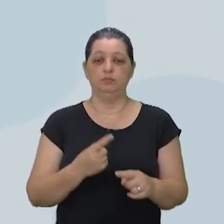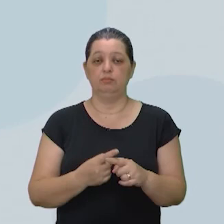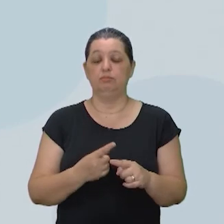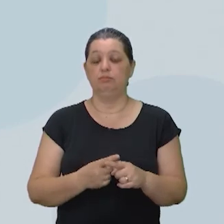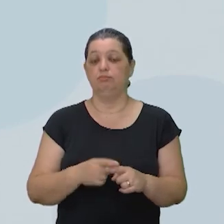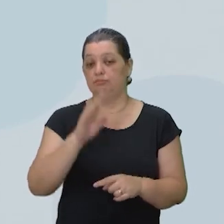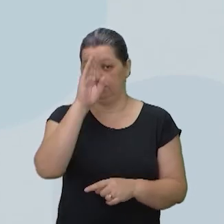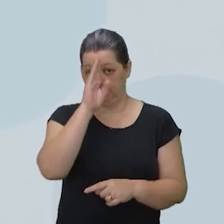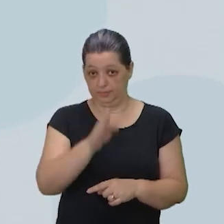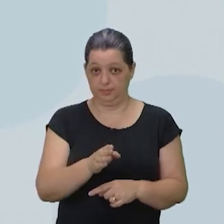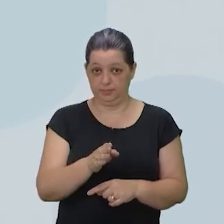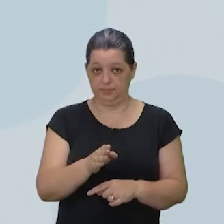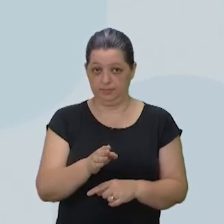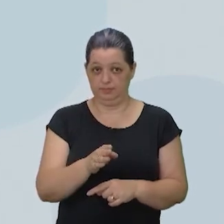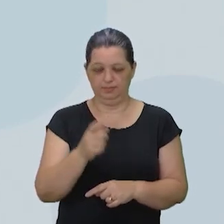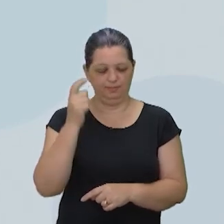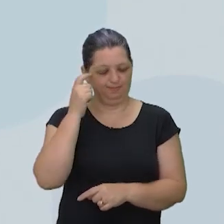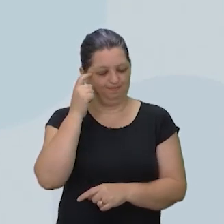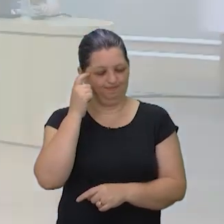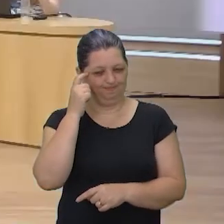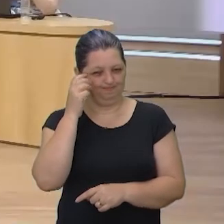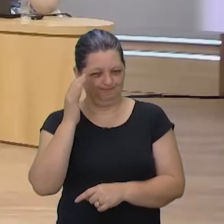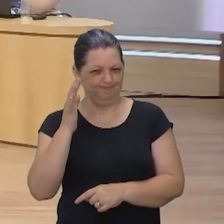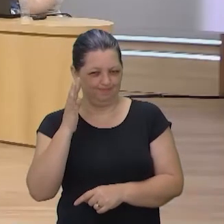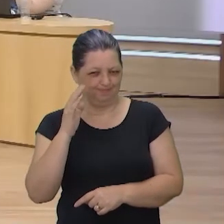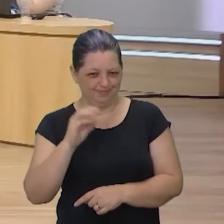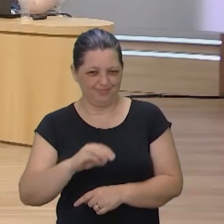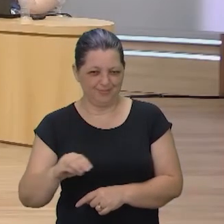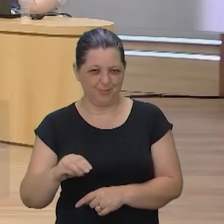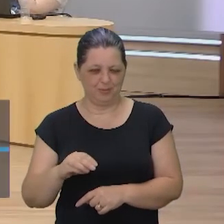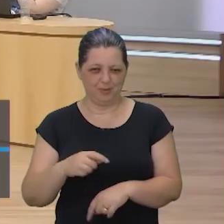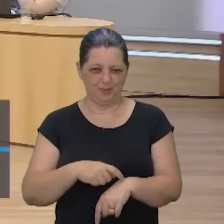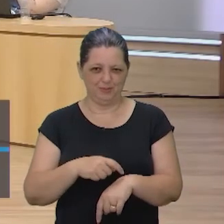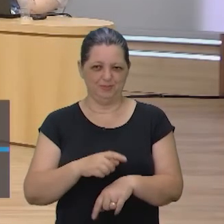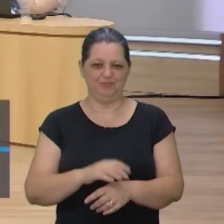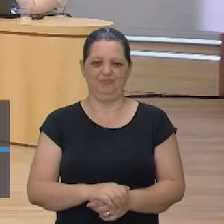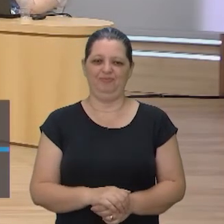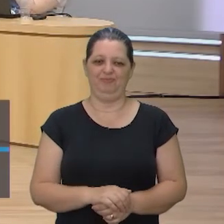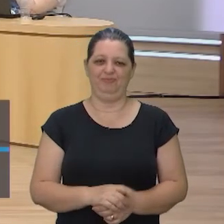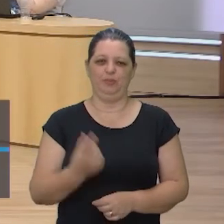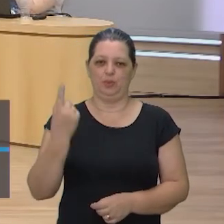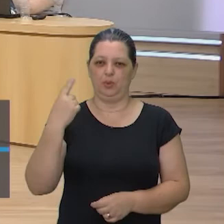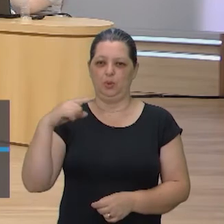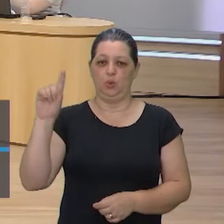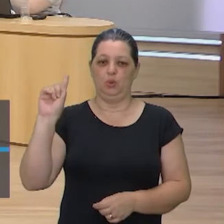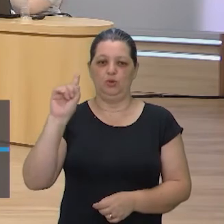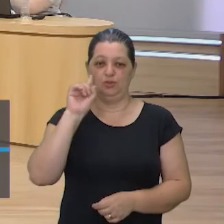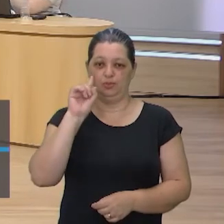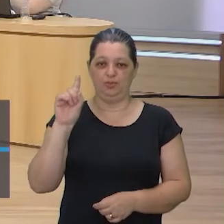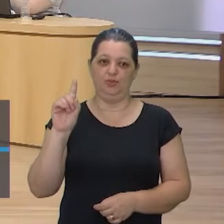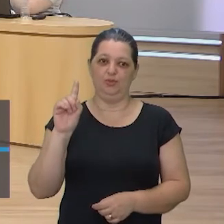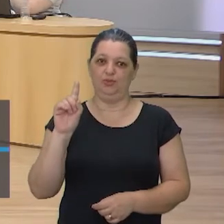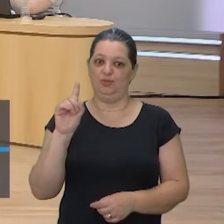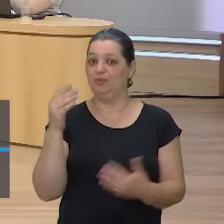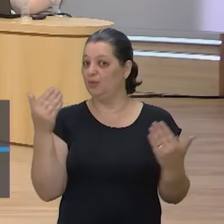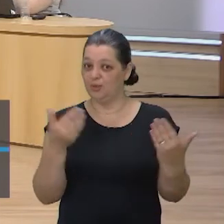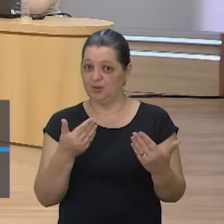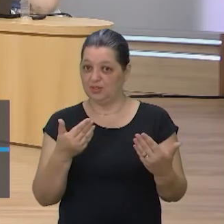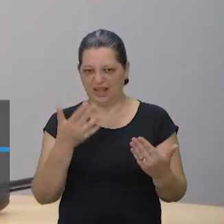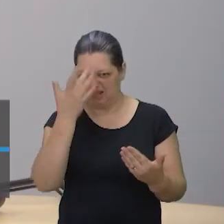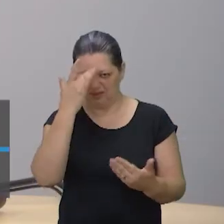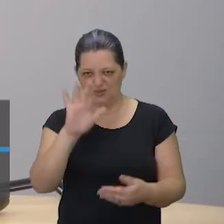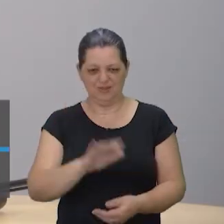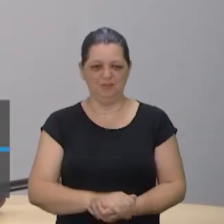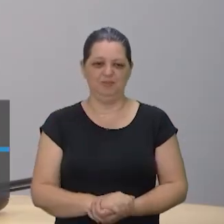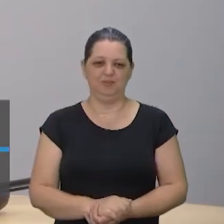Mafê? Momento cabeça. Vamos lá, então. Eu vou pro momento cabeção Último de hoje, hein? Hã? Último de hoje. Não sei. Vai,